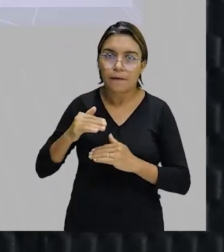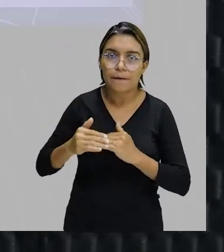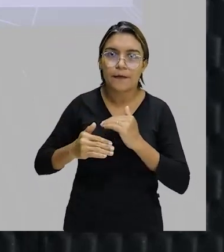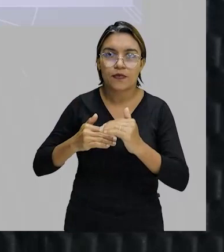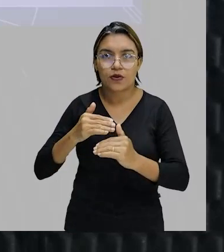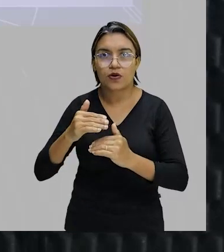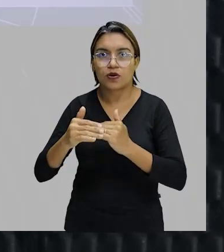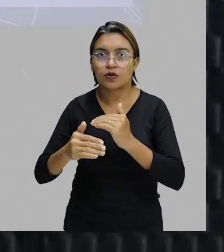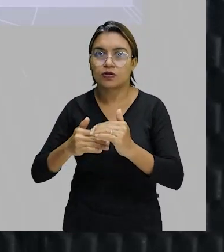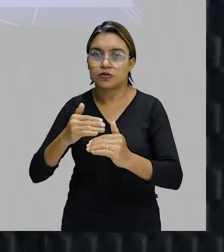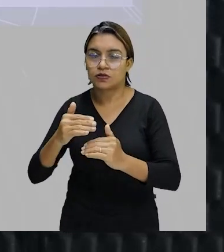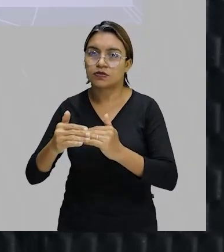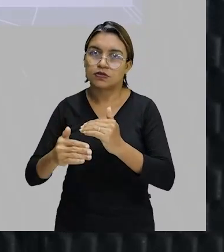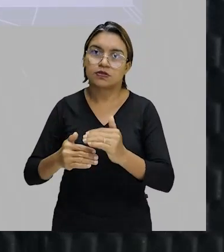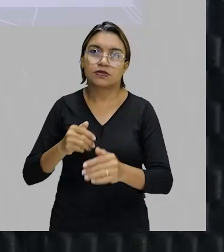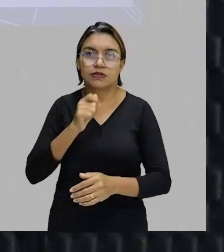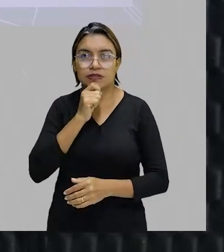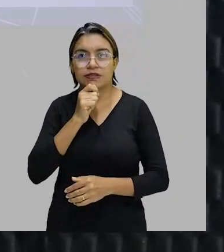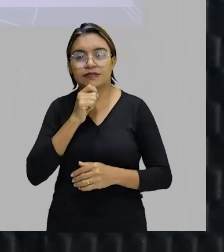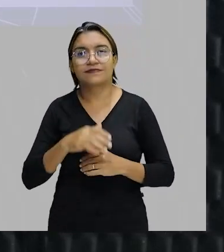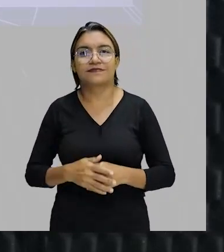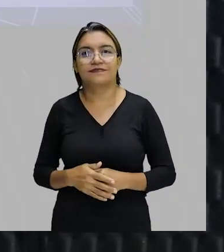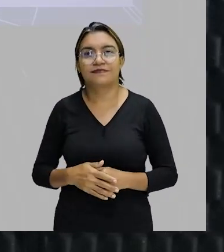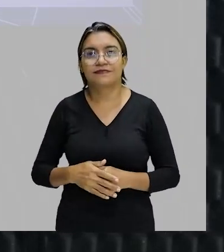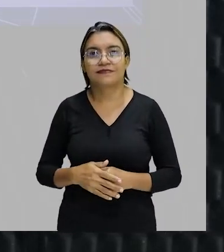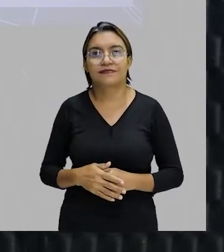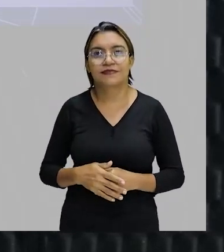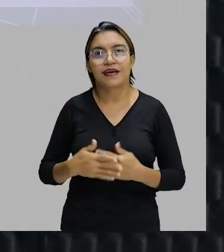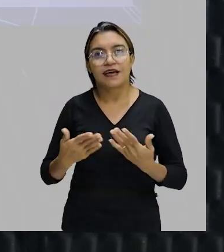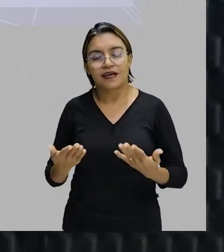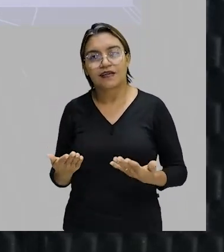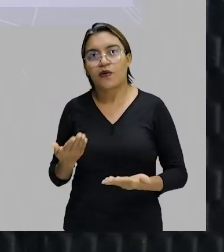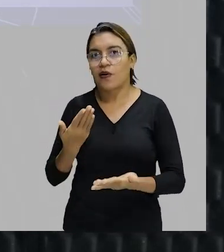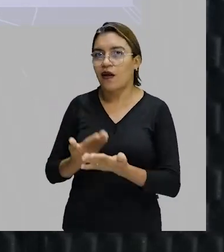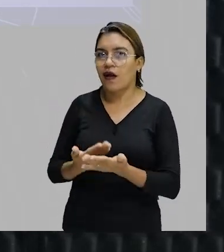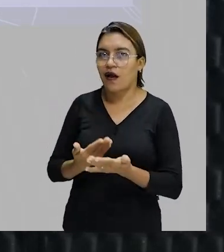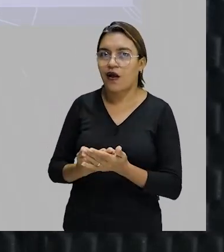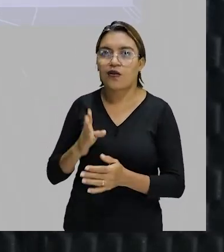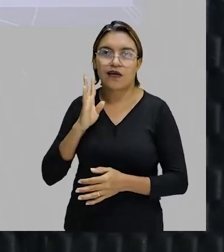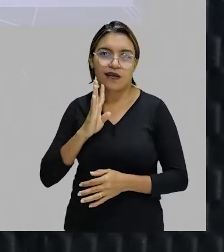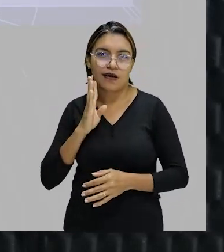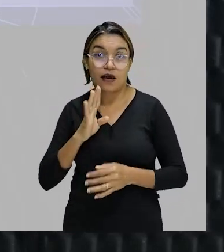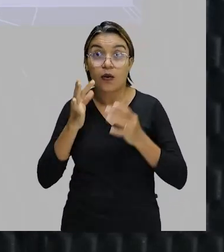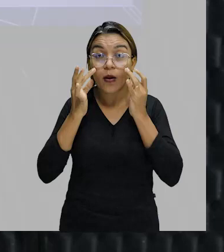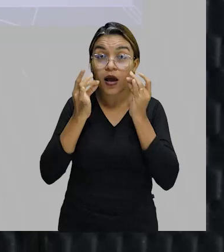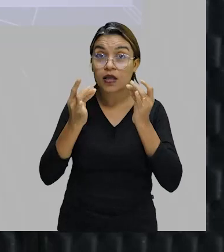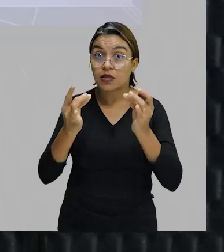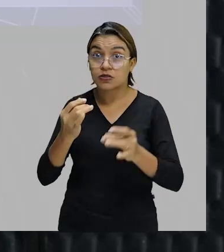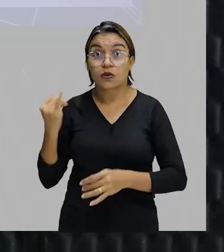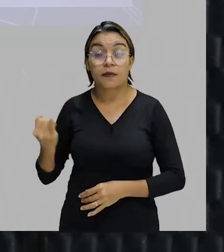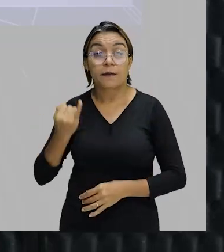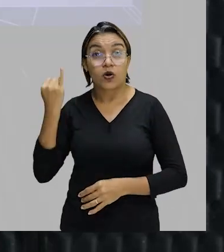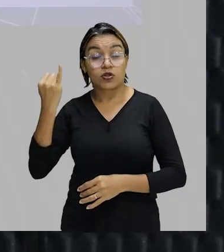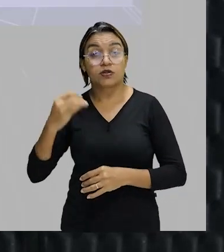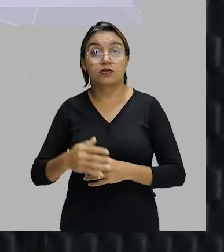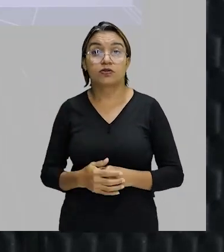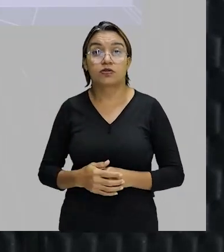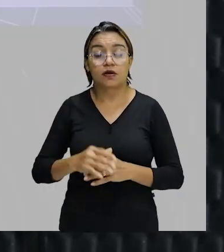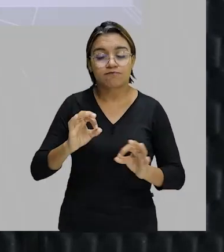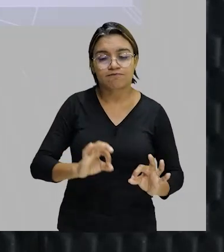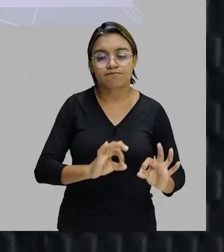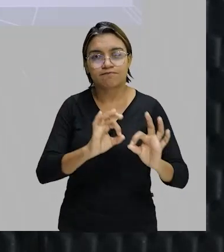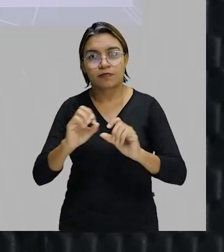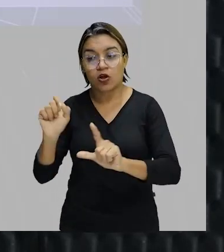que está em construção. Então, galerinha, aula show de bola, muita atenção. Para essas e outras informações,